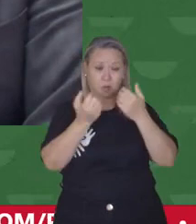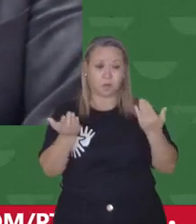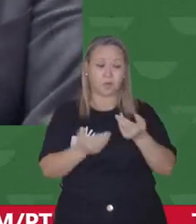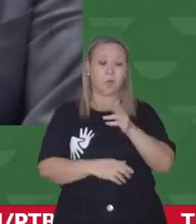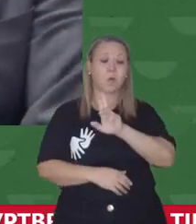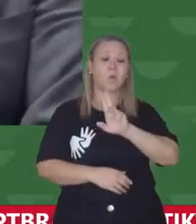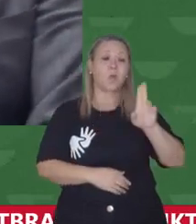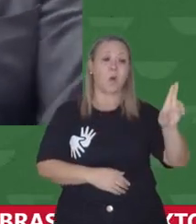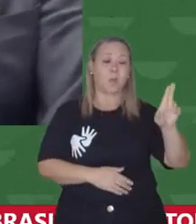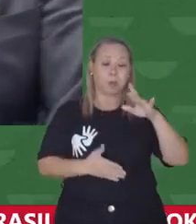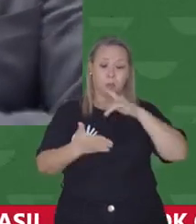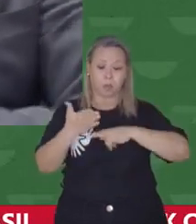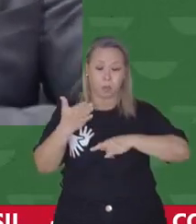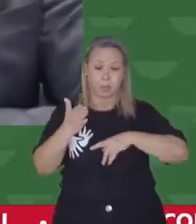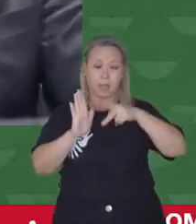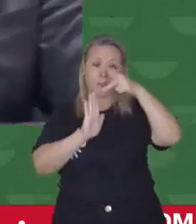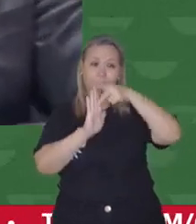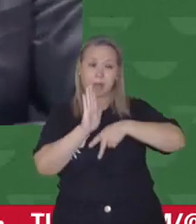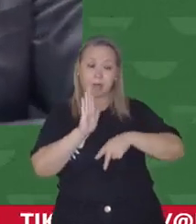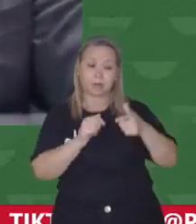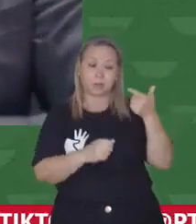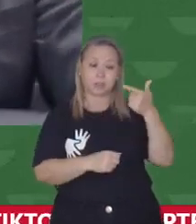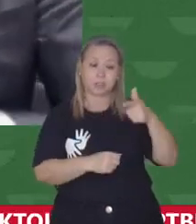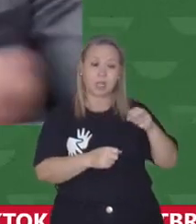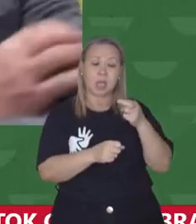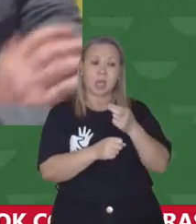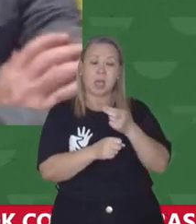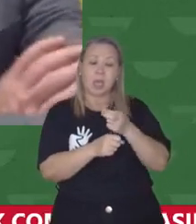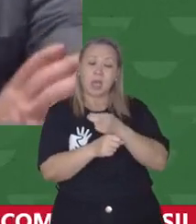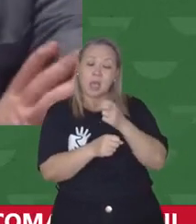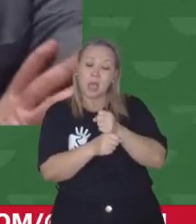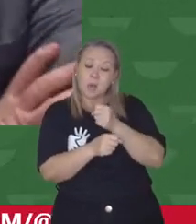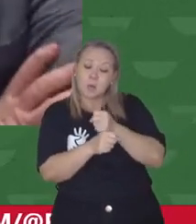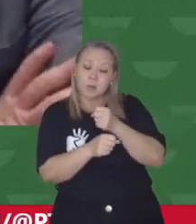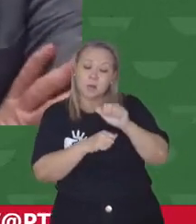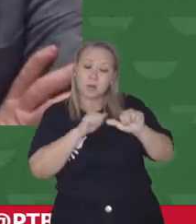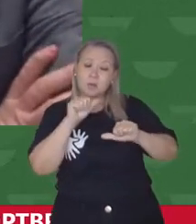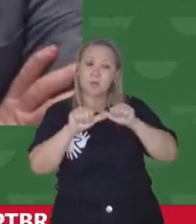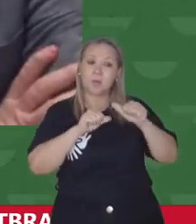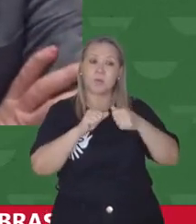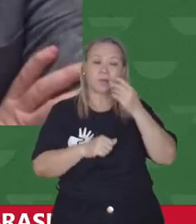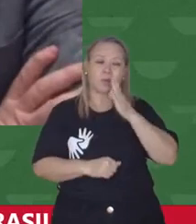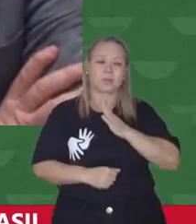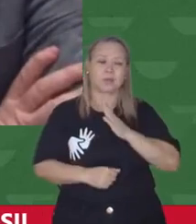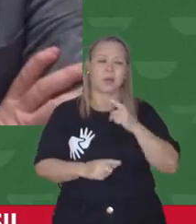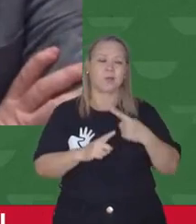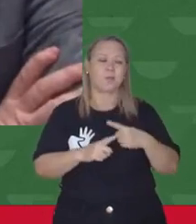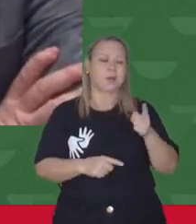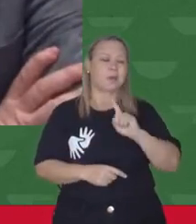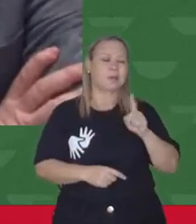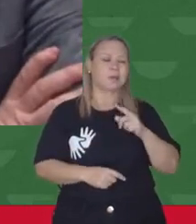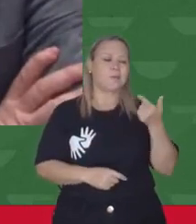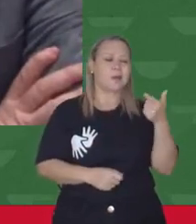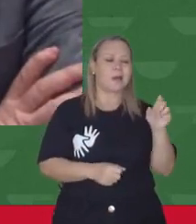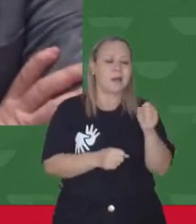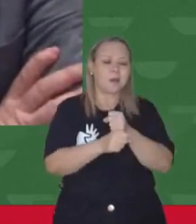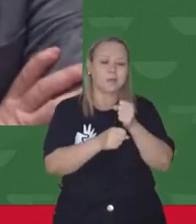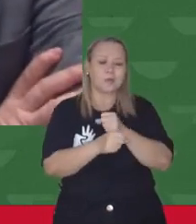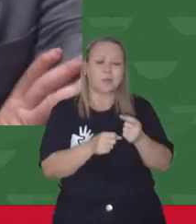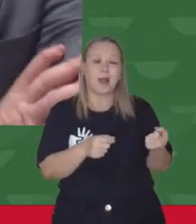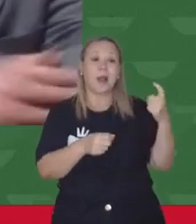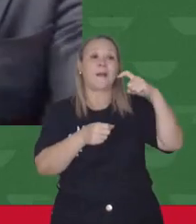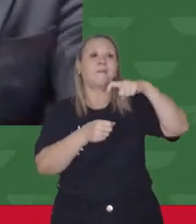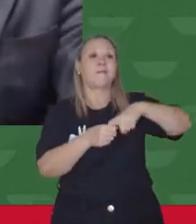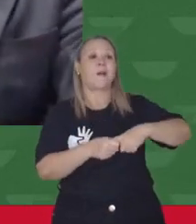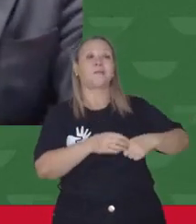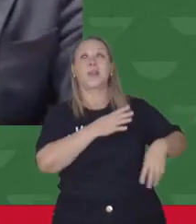de Reconstrução e Transformação do Brasil. Porque não é meramente reconstruir para voltar